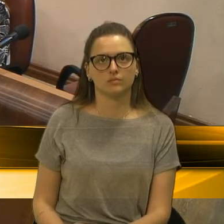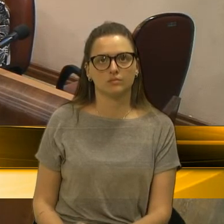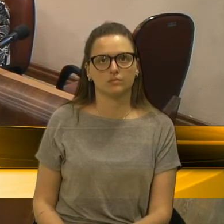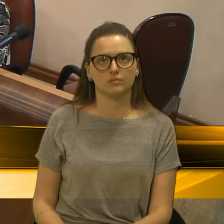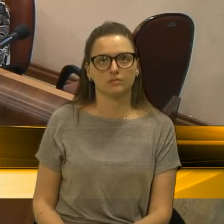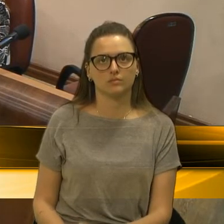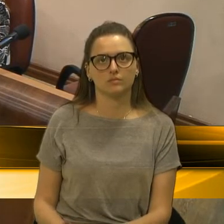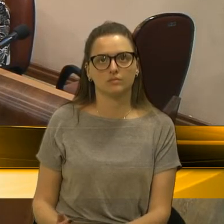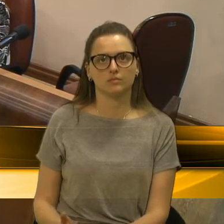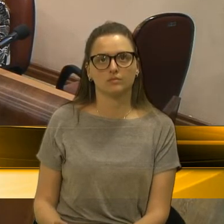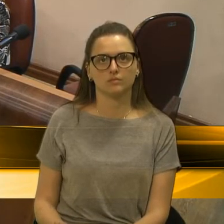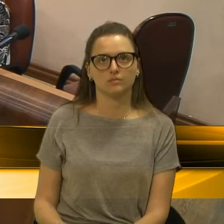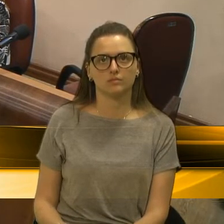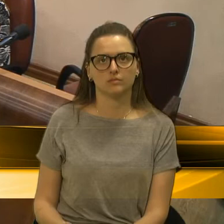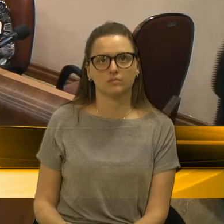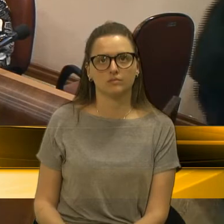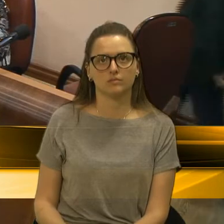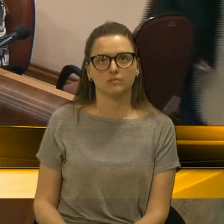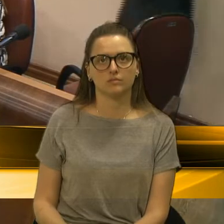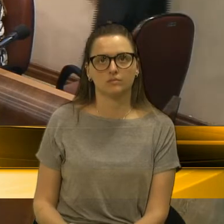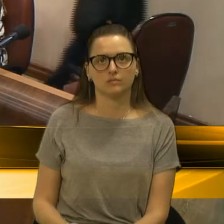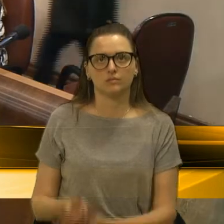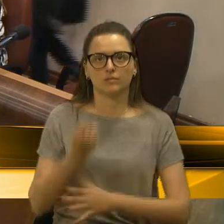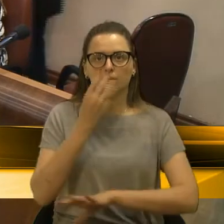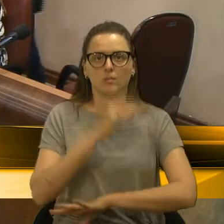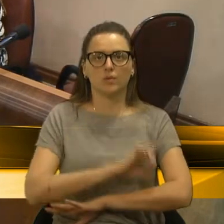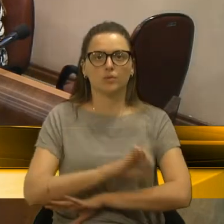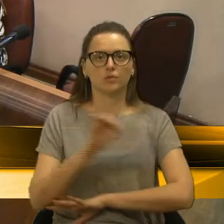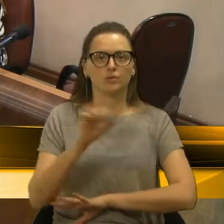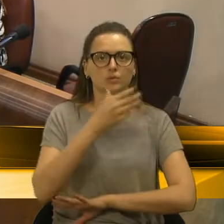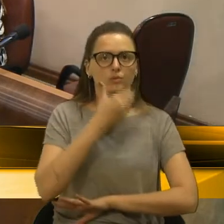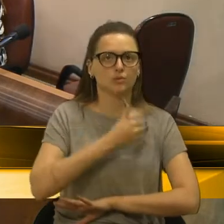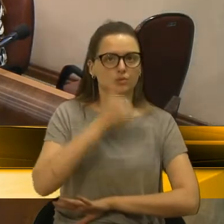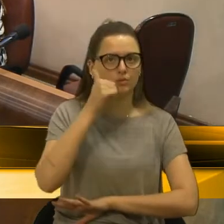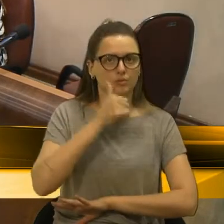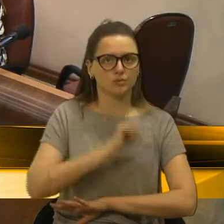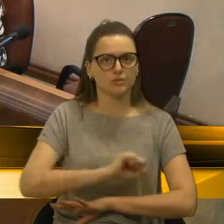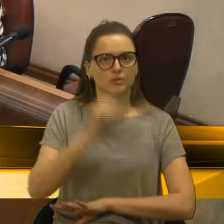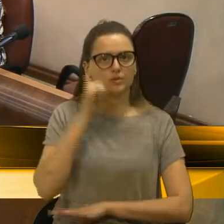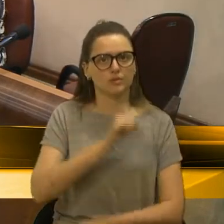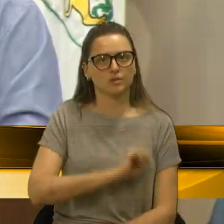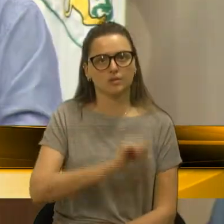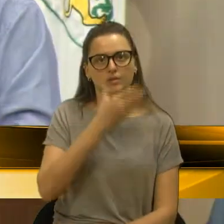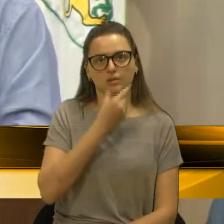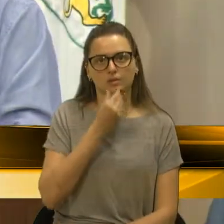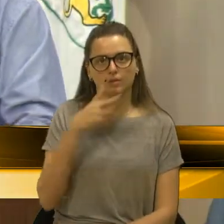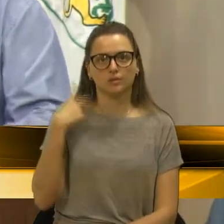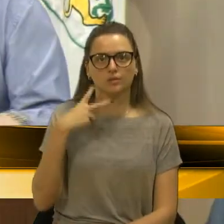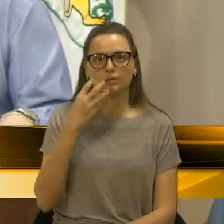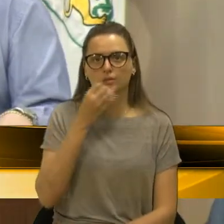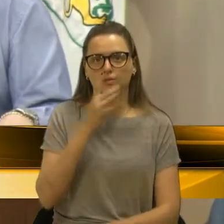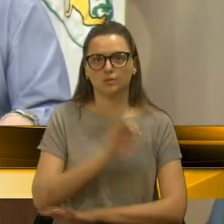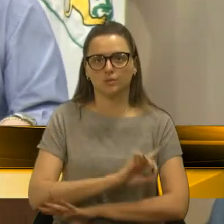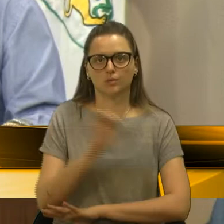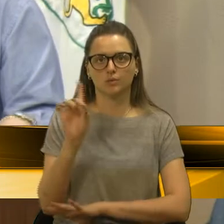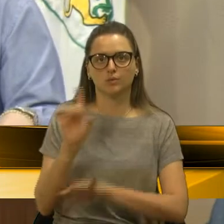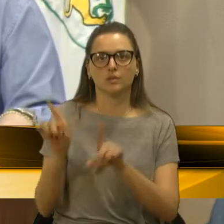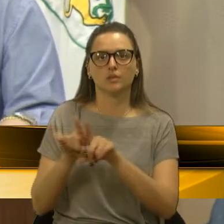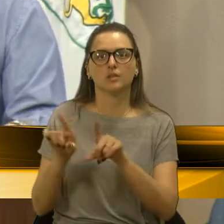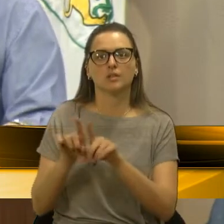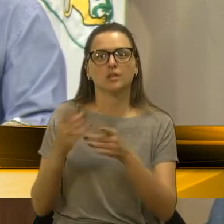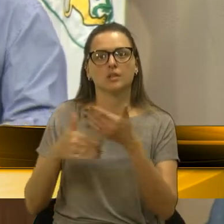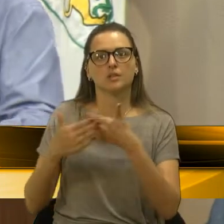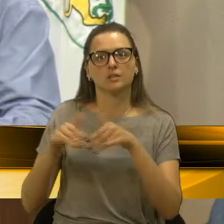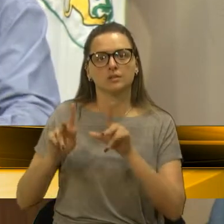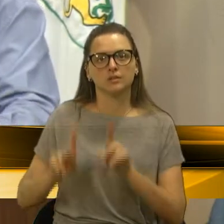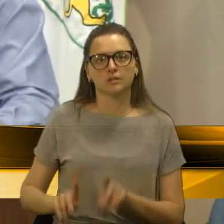Meu bom dia a todos e a todas, senhor presidente, senhoras e senhores vereadores. Meu bom dia também aos que nos